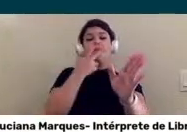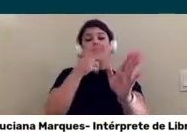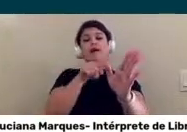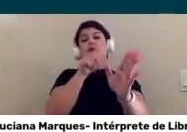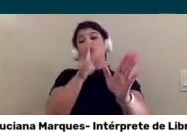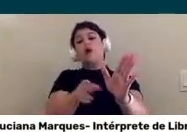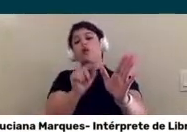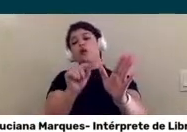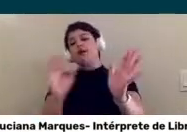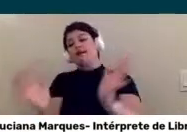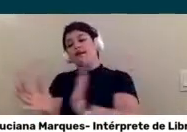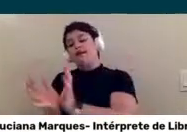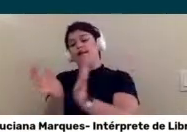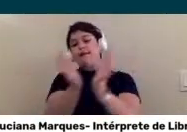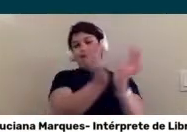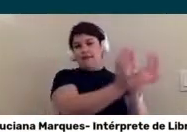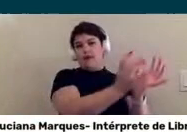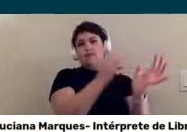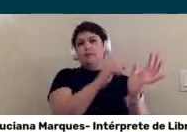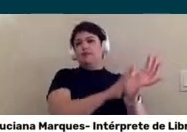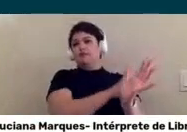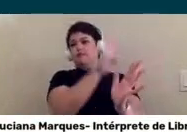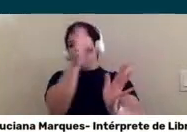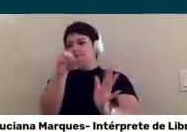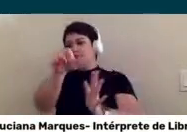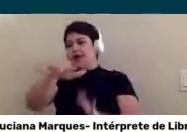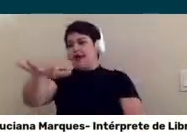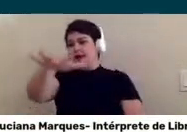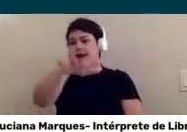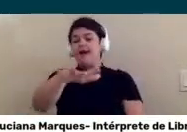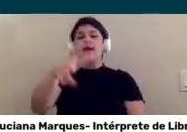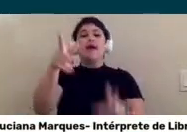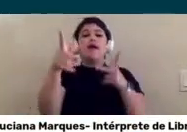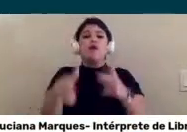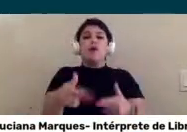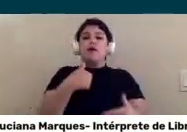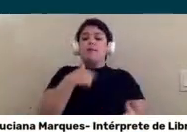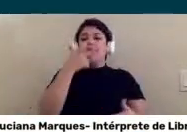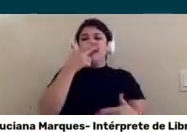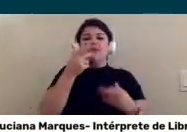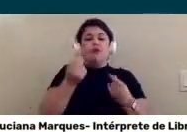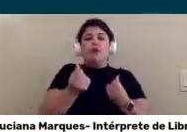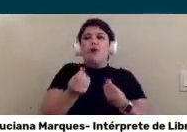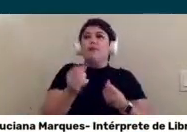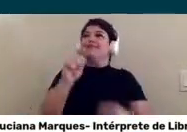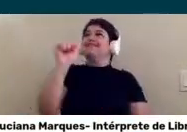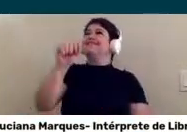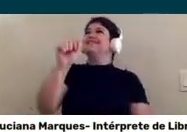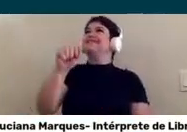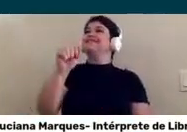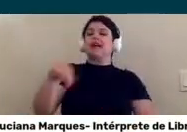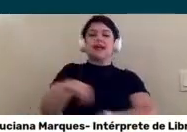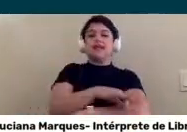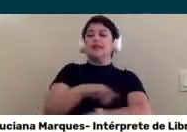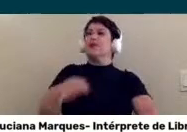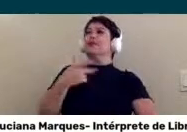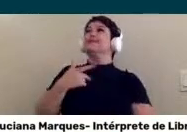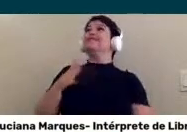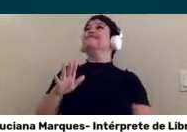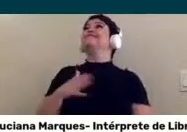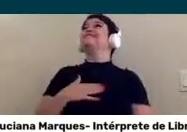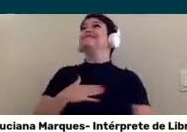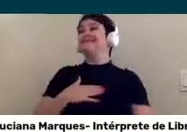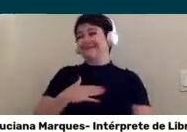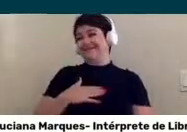equipes tinham que ir nas áreas como se fosse meio que guichê, sabe? Então você batia lá na arquitetura de solução e pedia: "Vocês podem